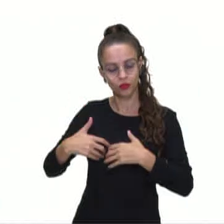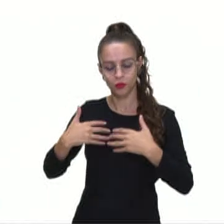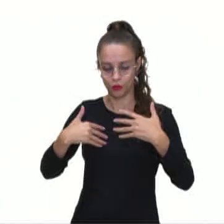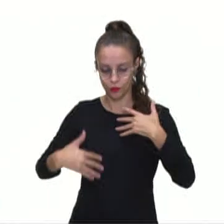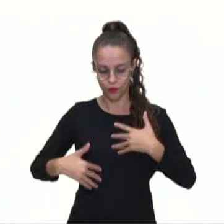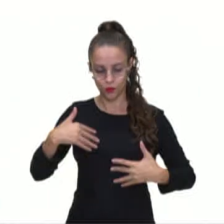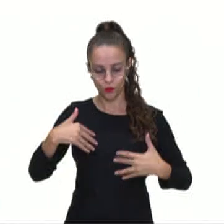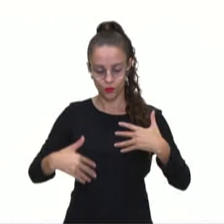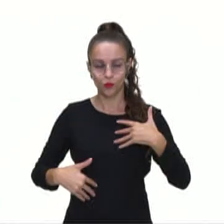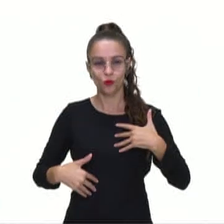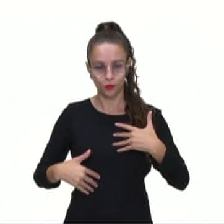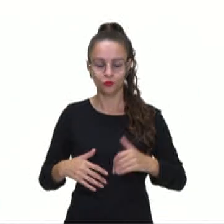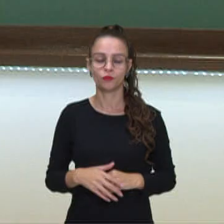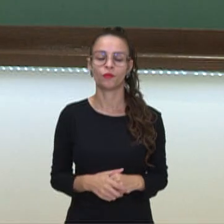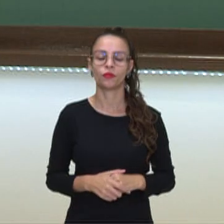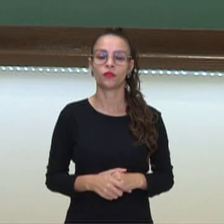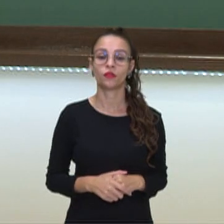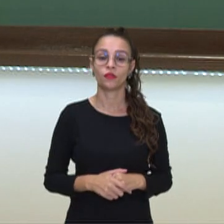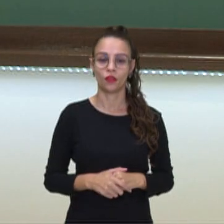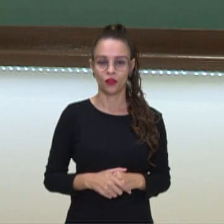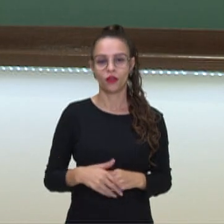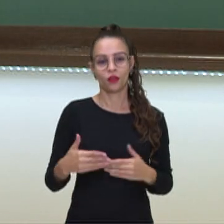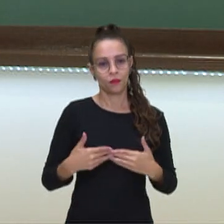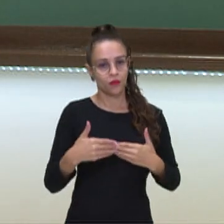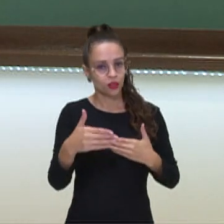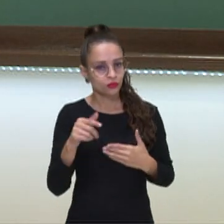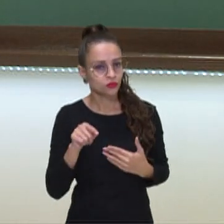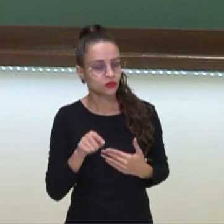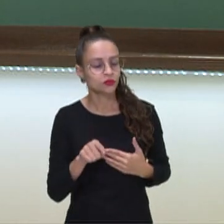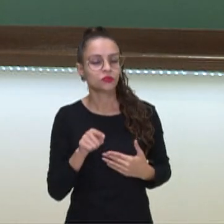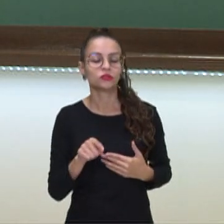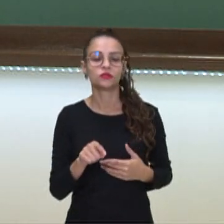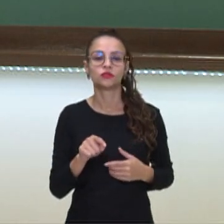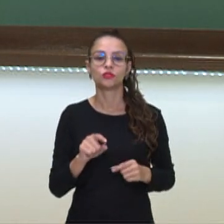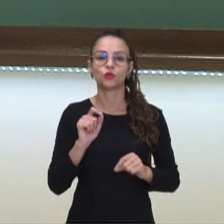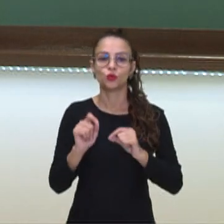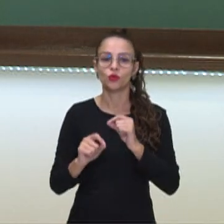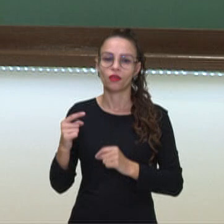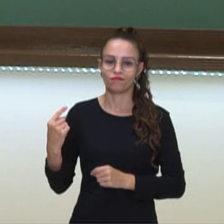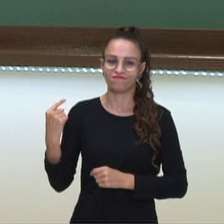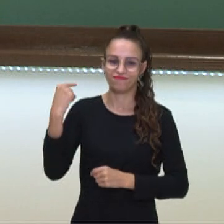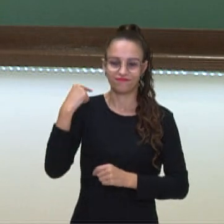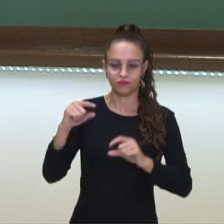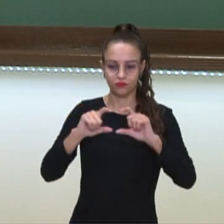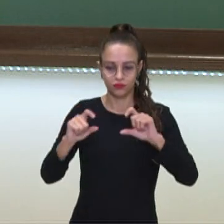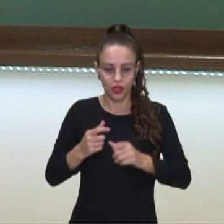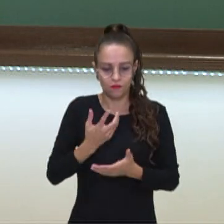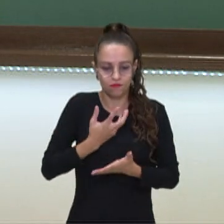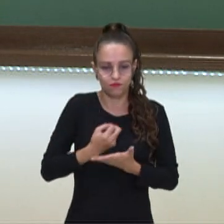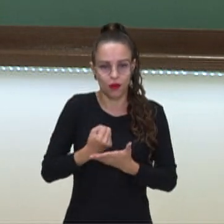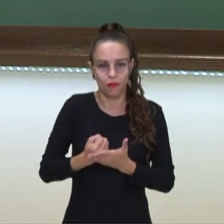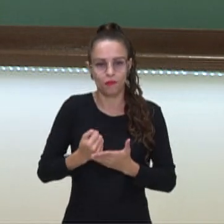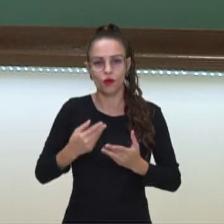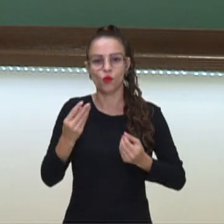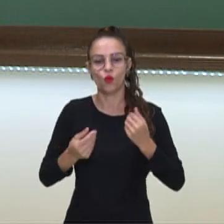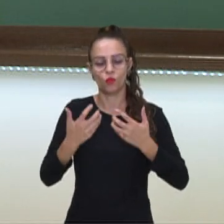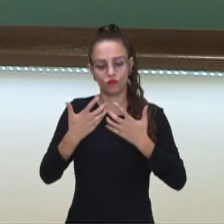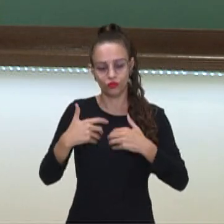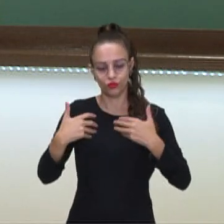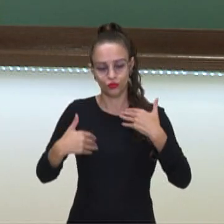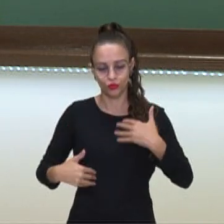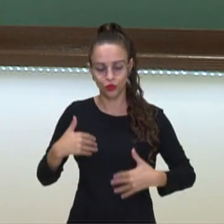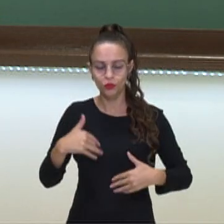corpo como nunca. A partir desses dados de telemetria e principalmente a partir de